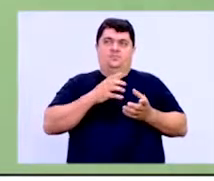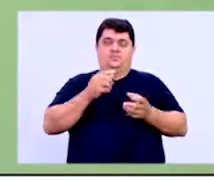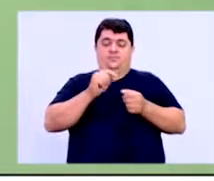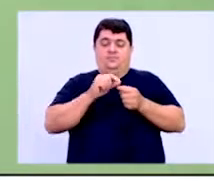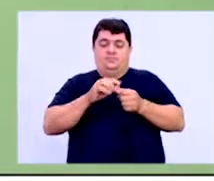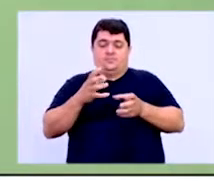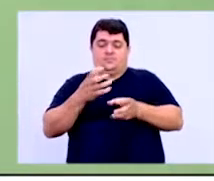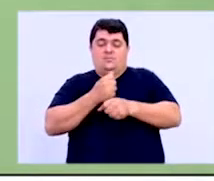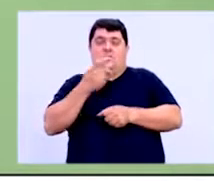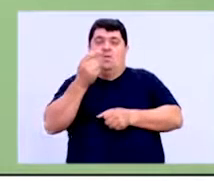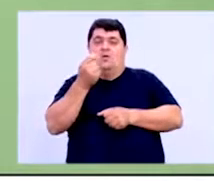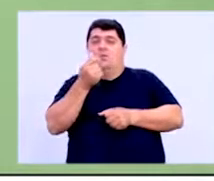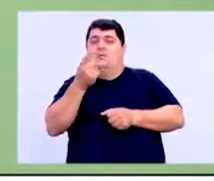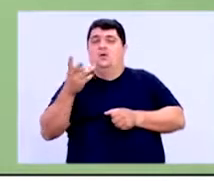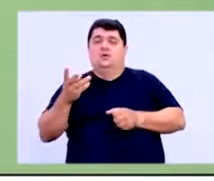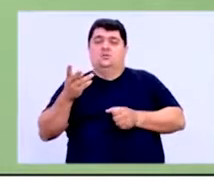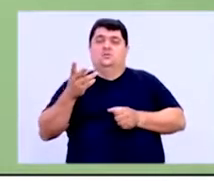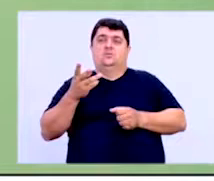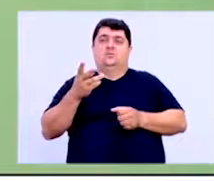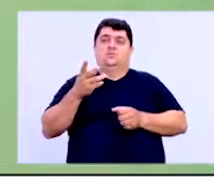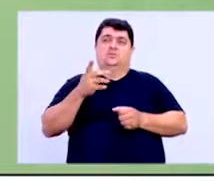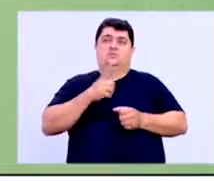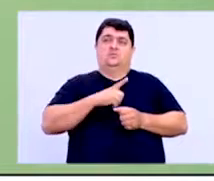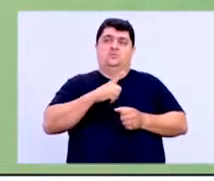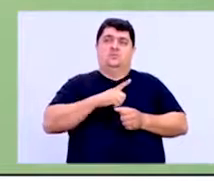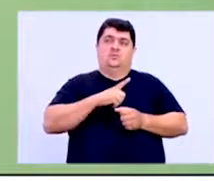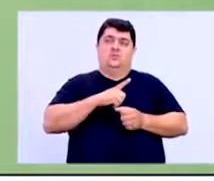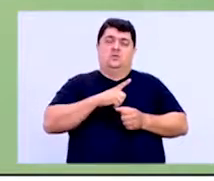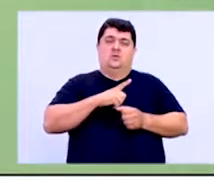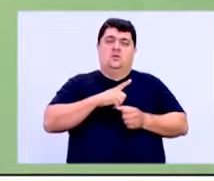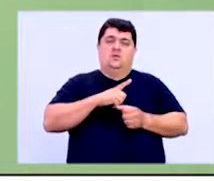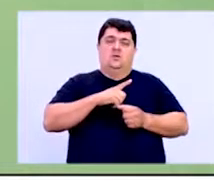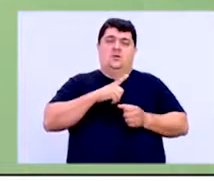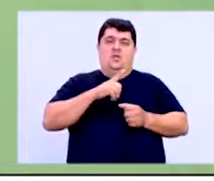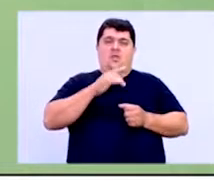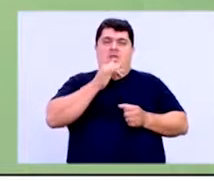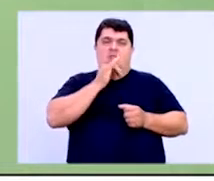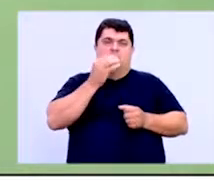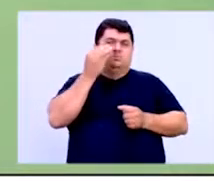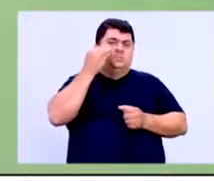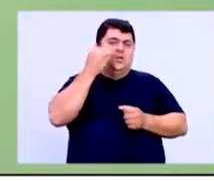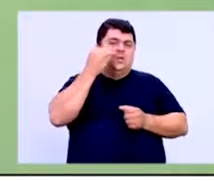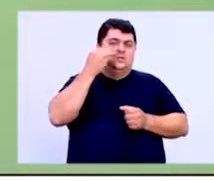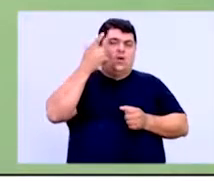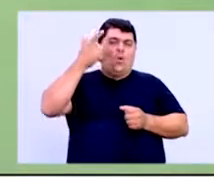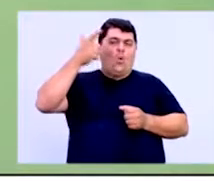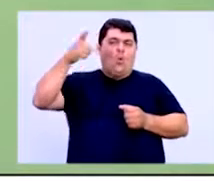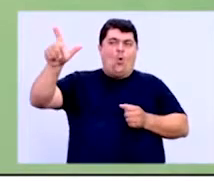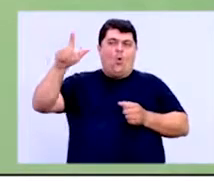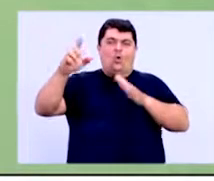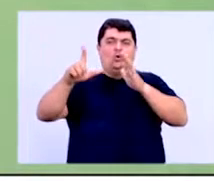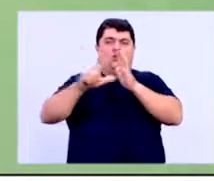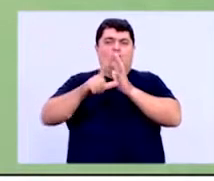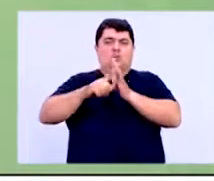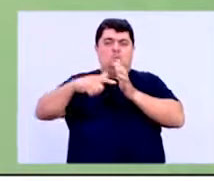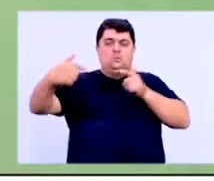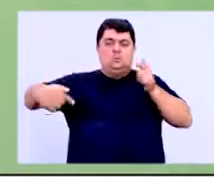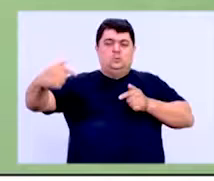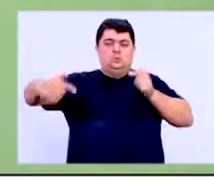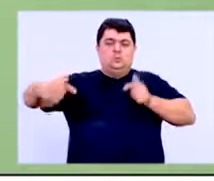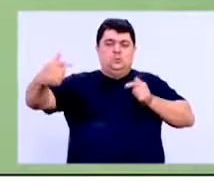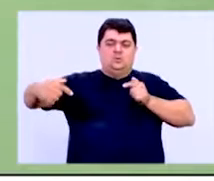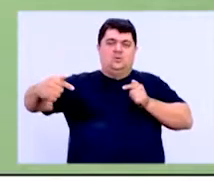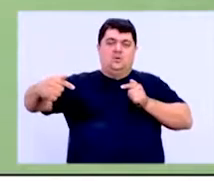de venda, que são metodologia baseada na concorrência. O que é essa metodologia